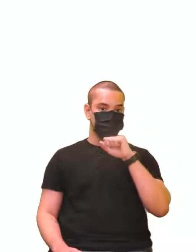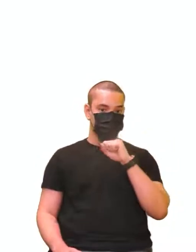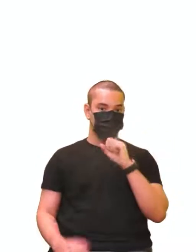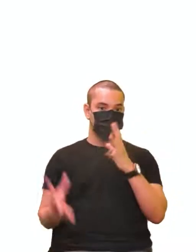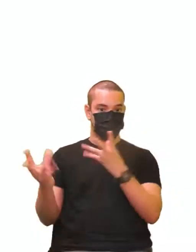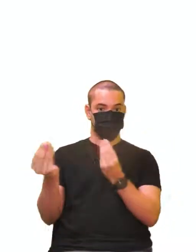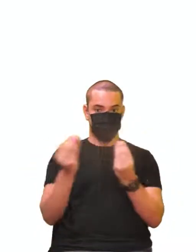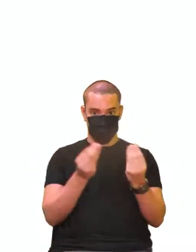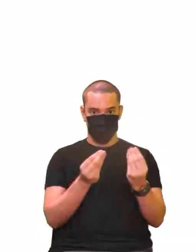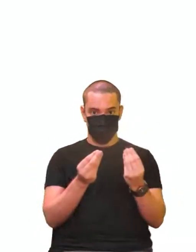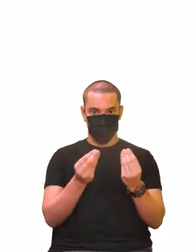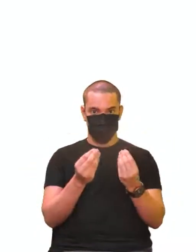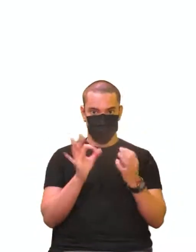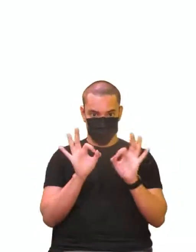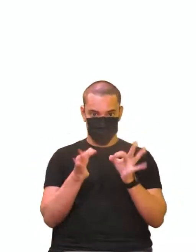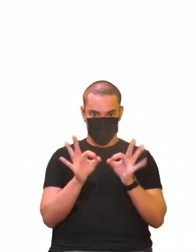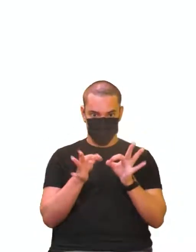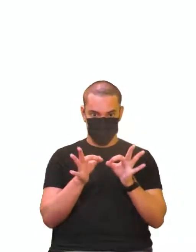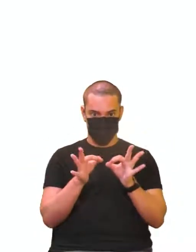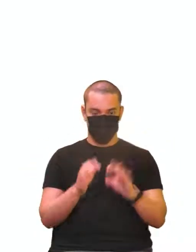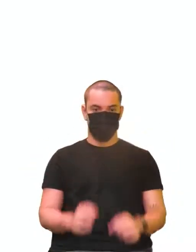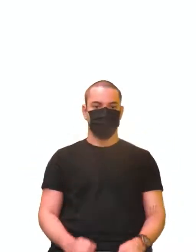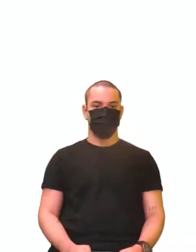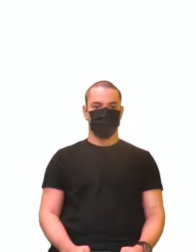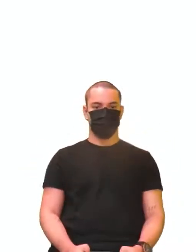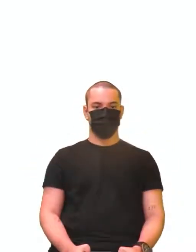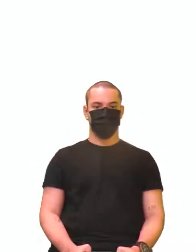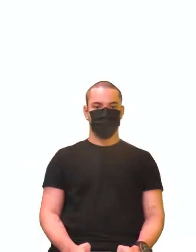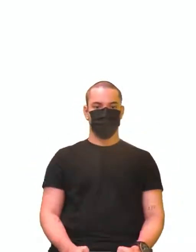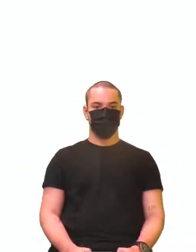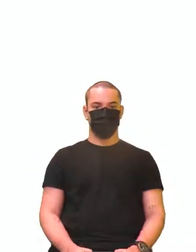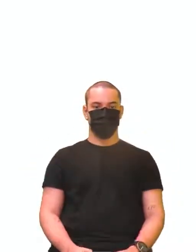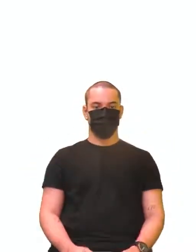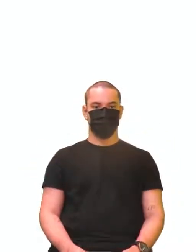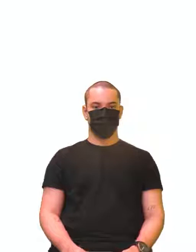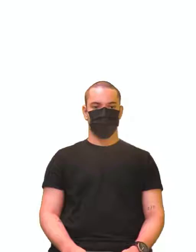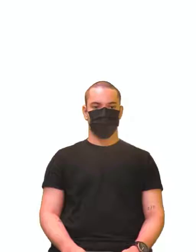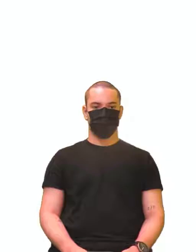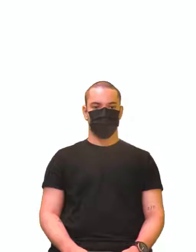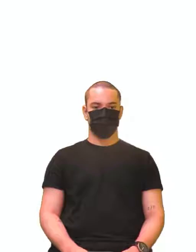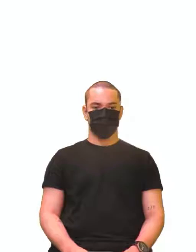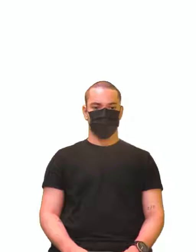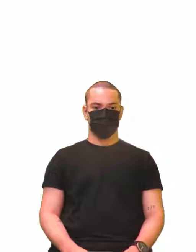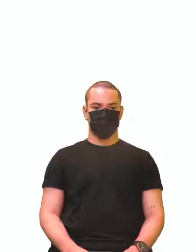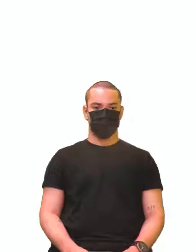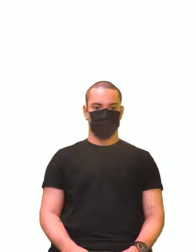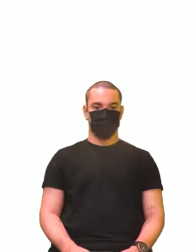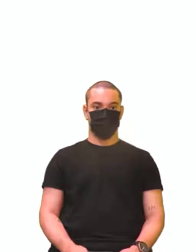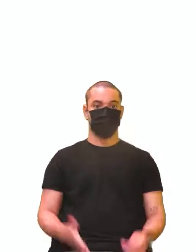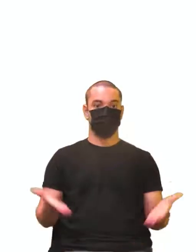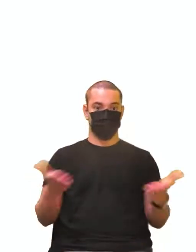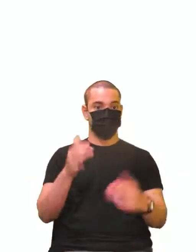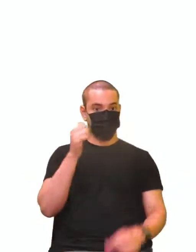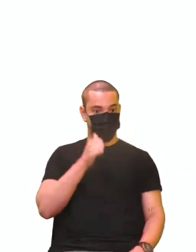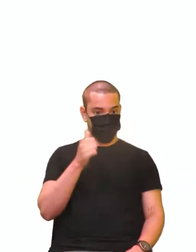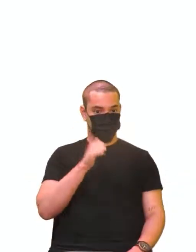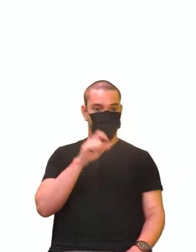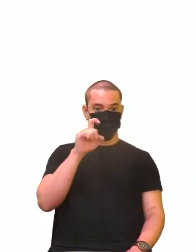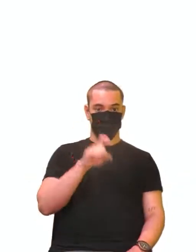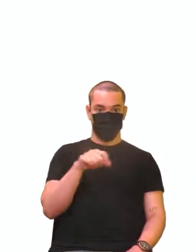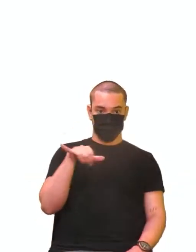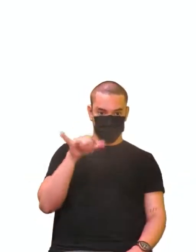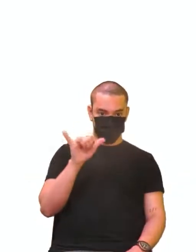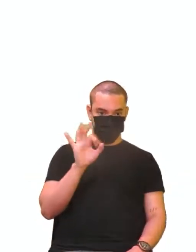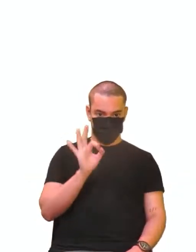Aí, você quer que eu complete as outras ligações? Isso. Ah, tá. Bota só a representação do menino agora, XY, né? Isso.